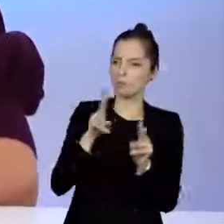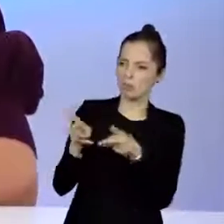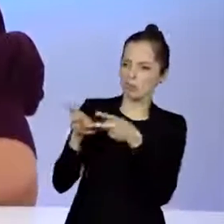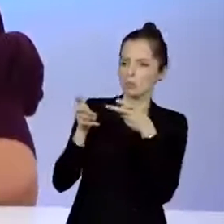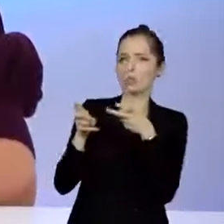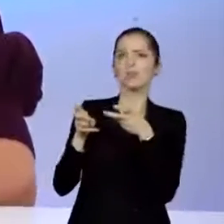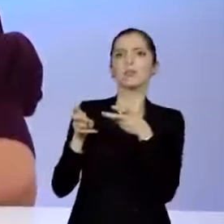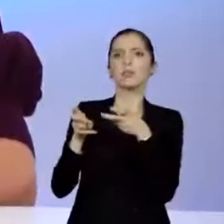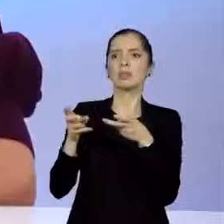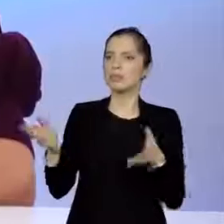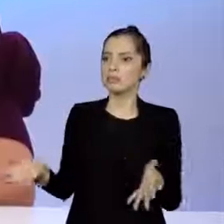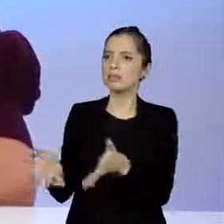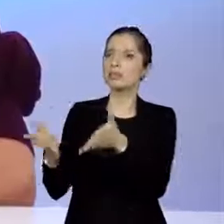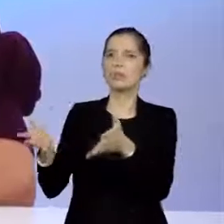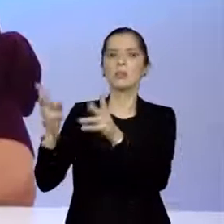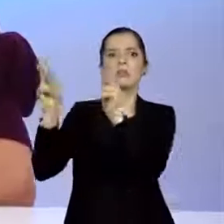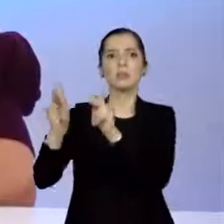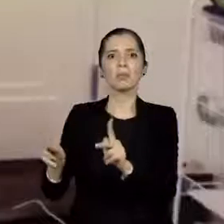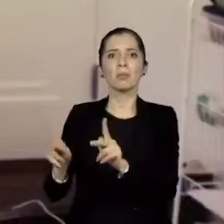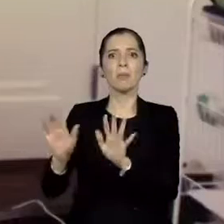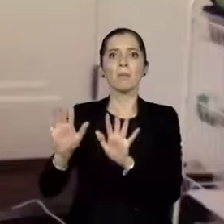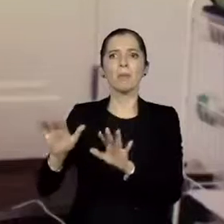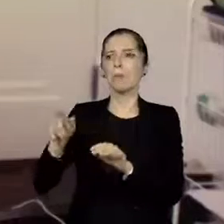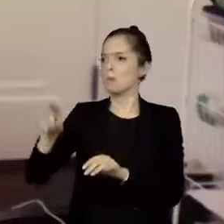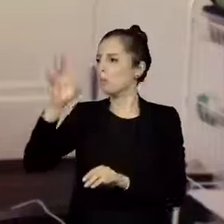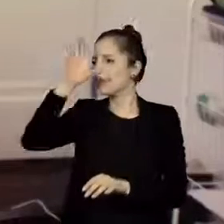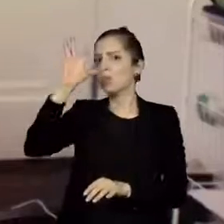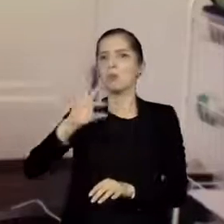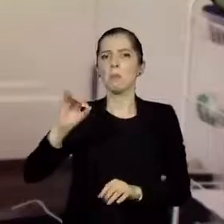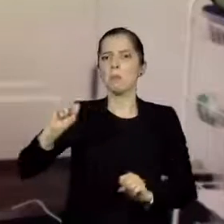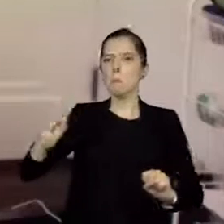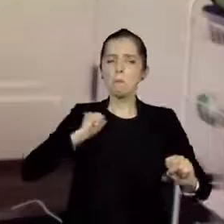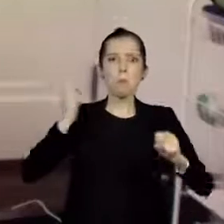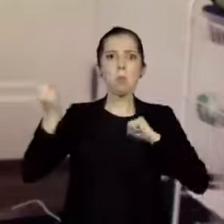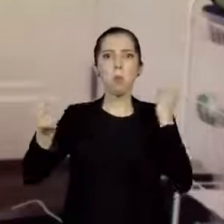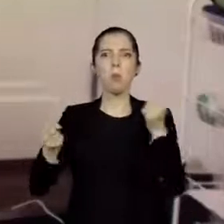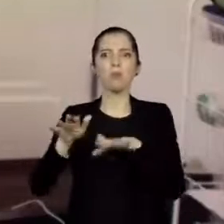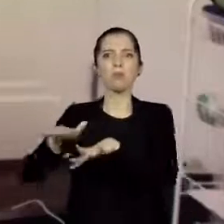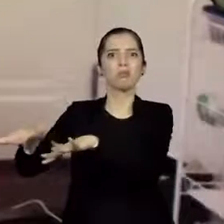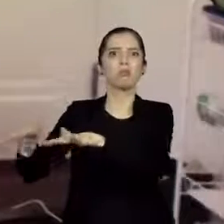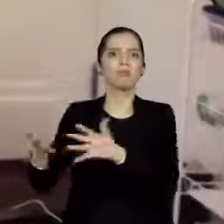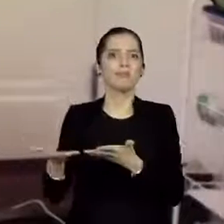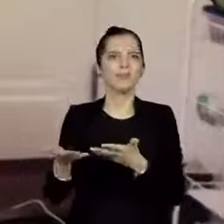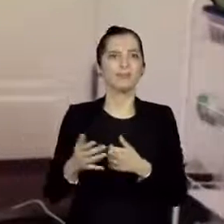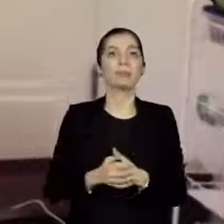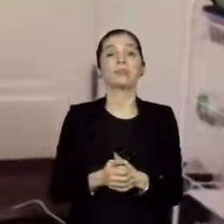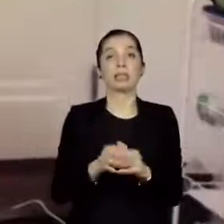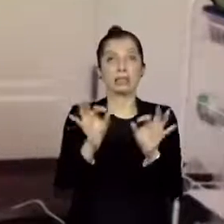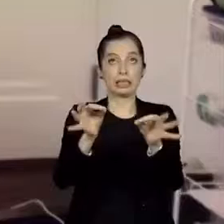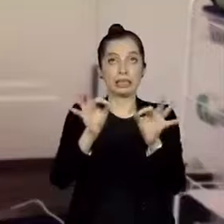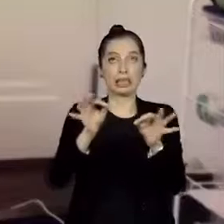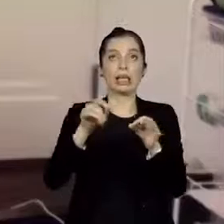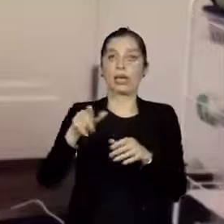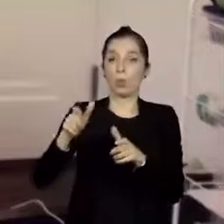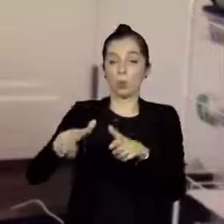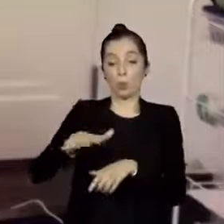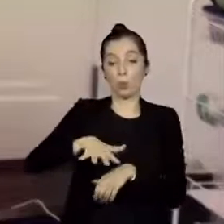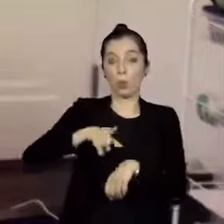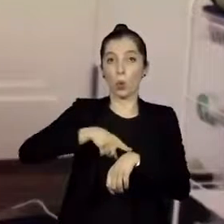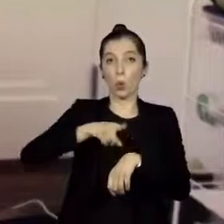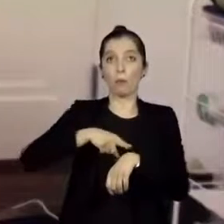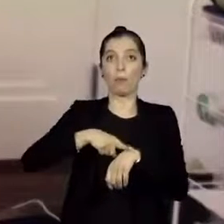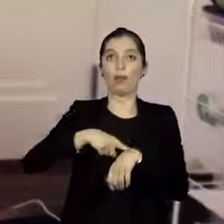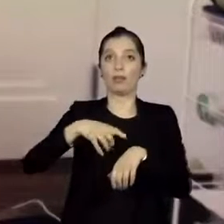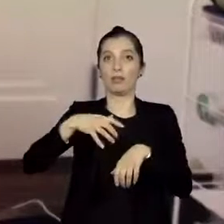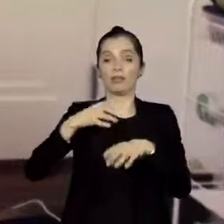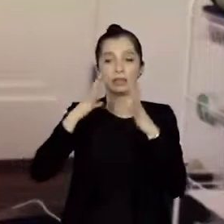esse país fazer sentido para essa nova geração? Well, thank you so much for asking that question. I don't think the situation there